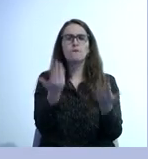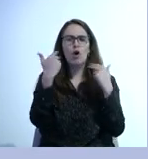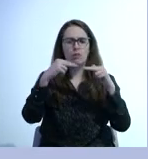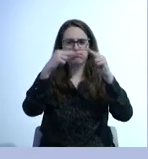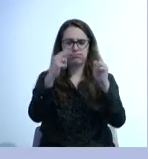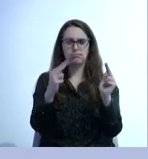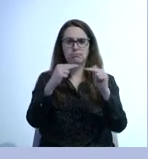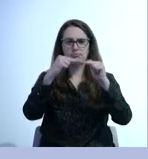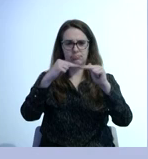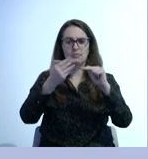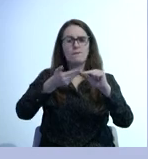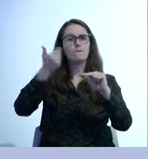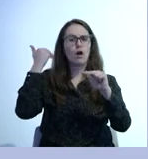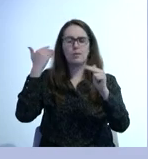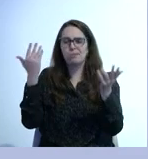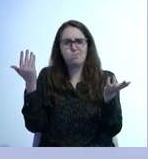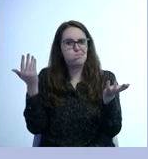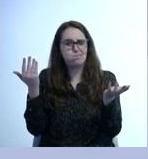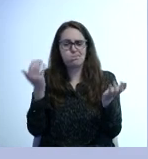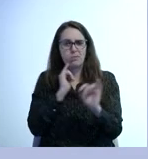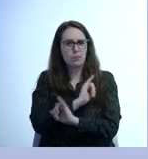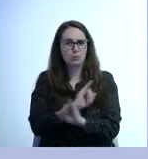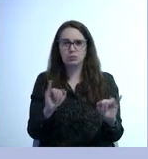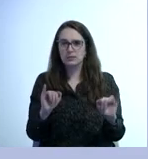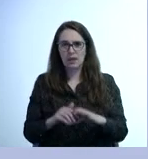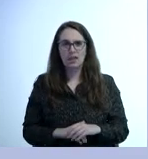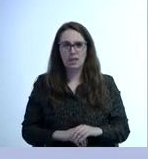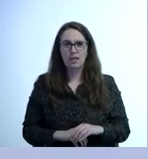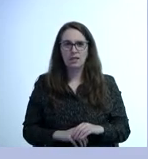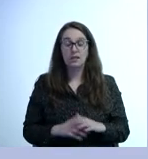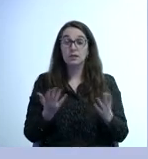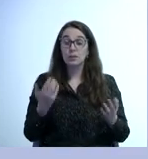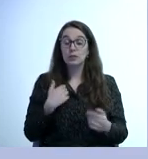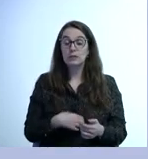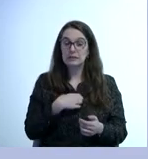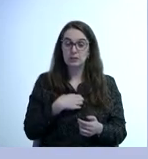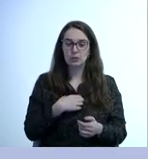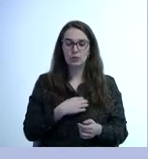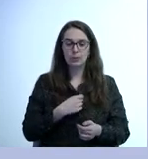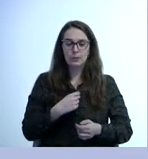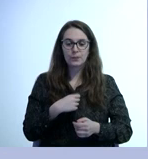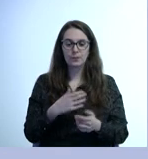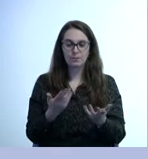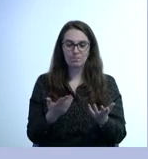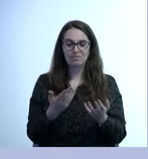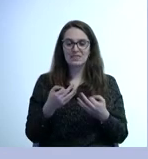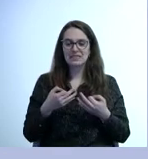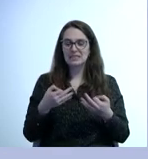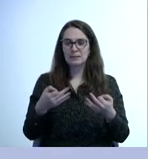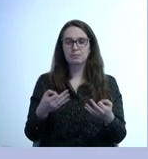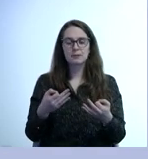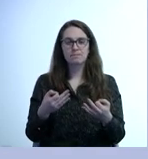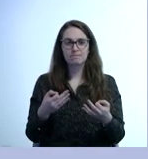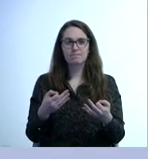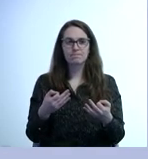aquele sítio sem aquele viaduto. De maneira, é sempre esta distância, uma espécie